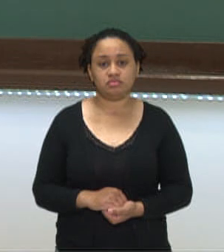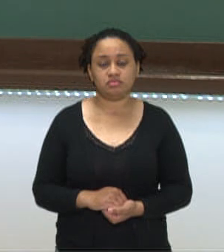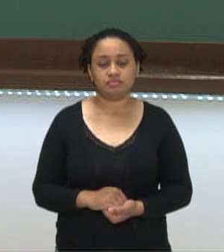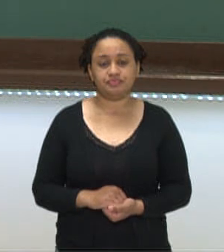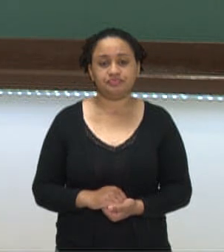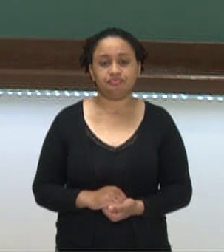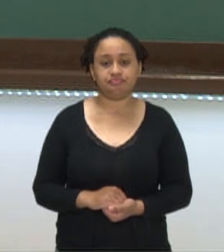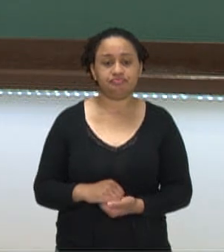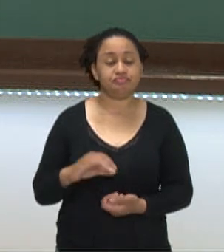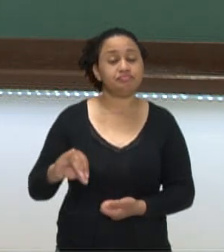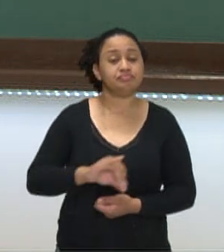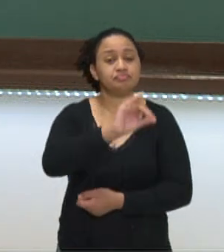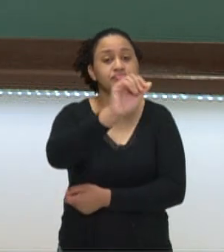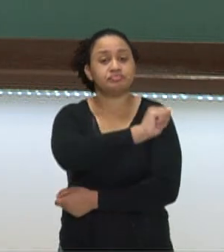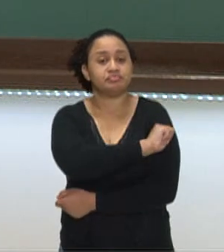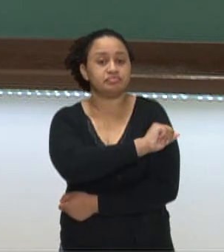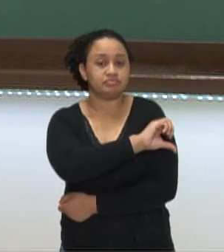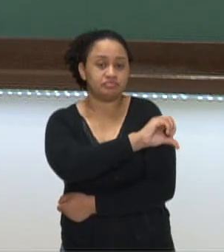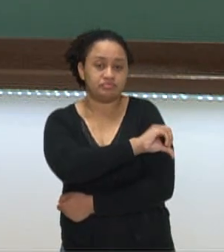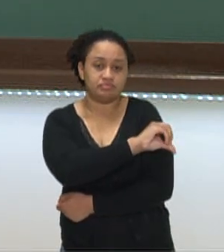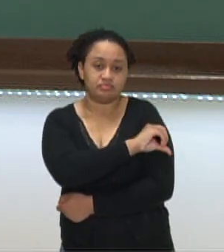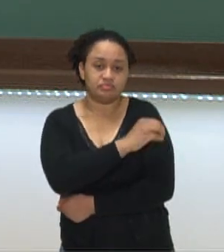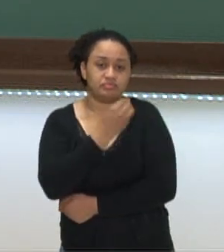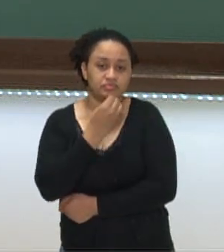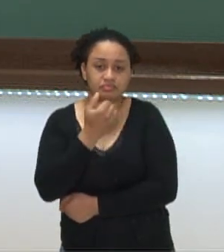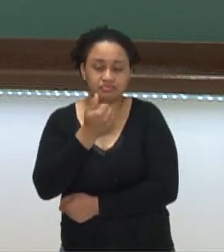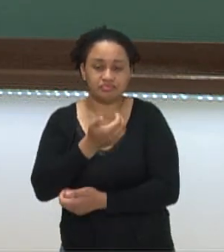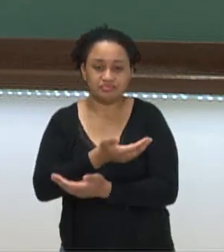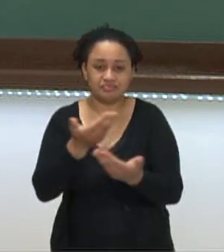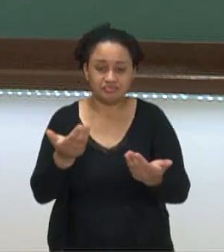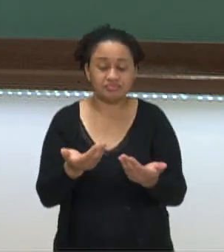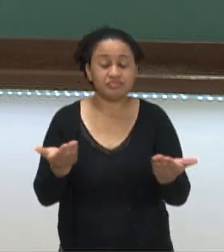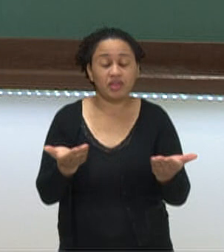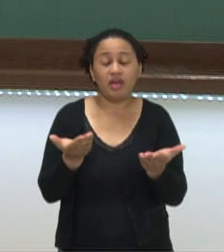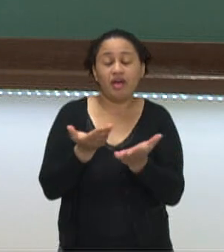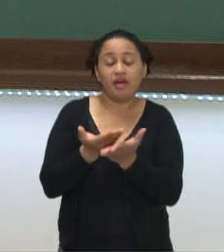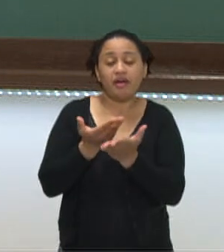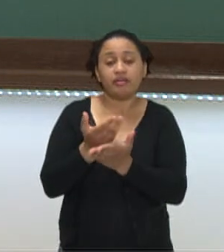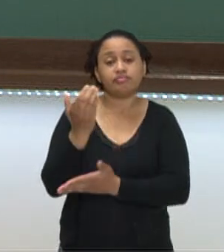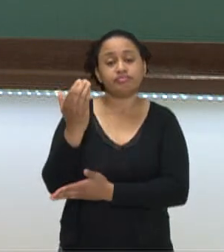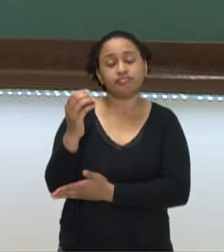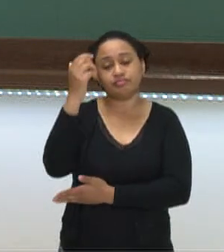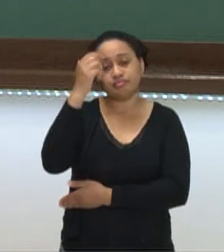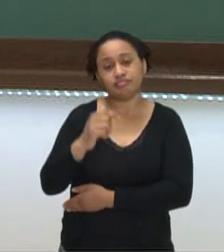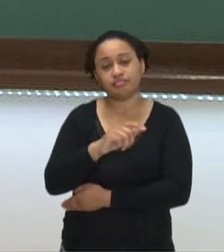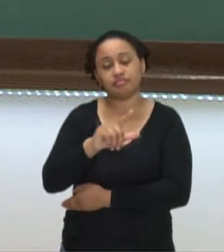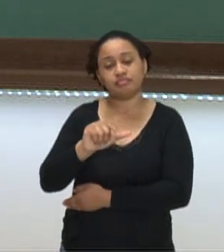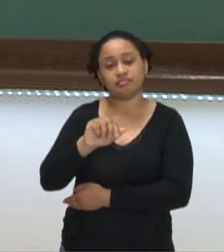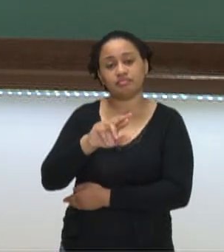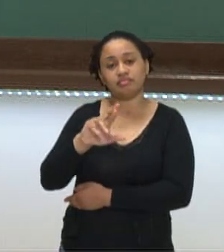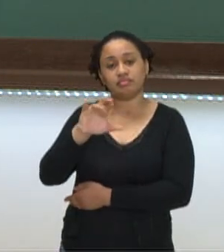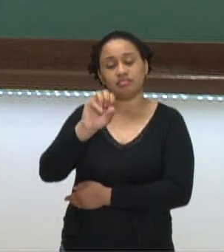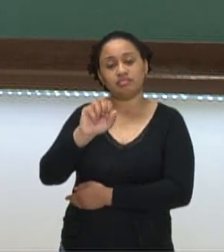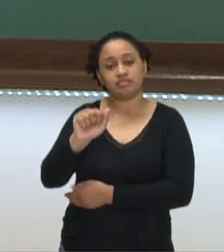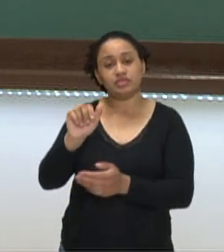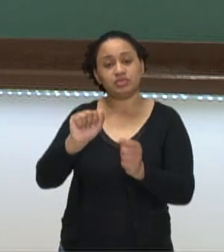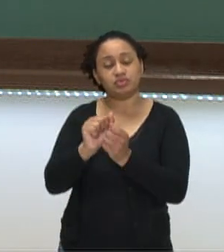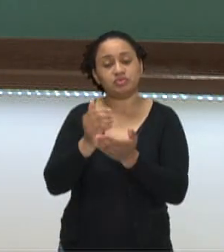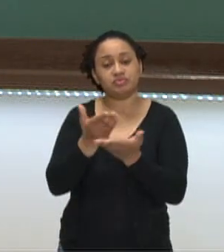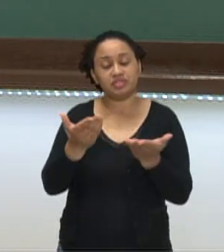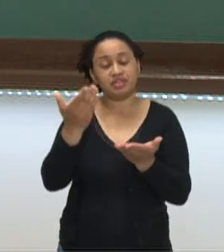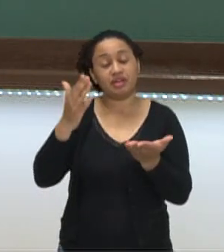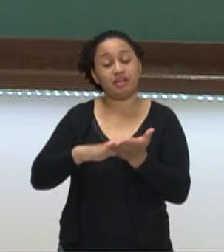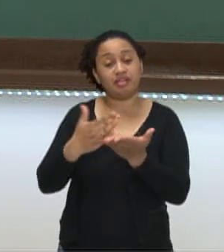Olá, estudantes do nono ano, tudo bem? Aula de Ciências, professora Larissa aqui com vocês, nossa